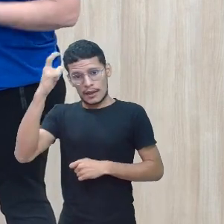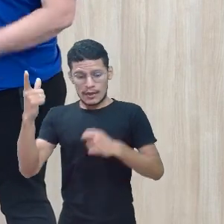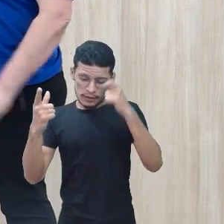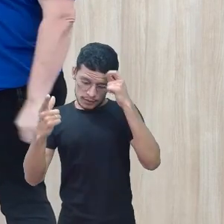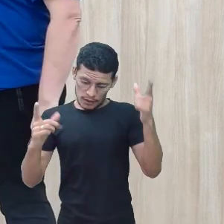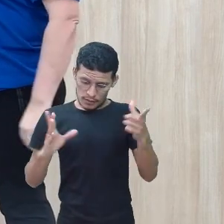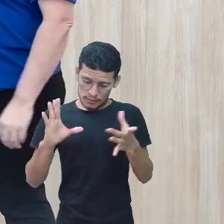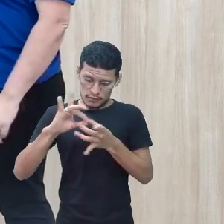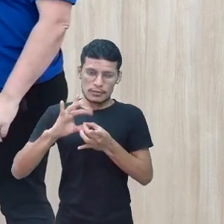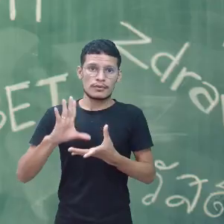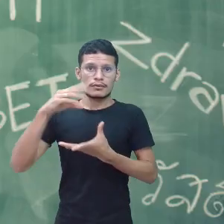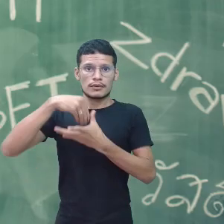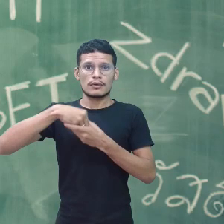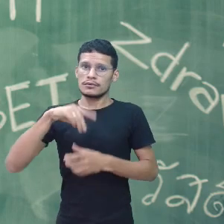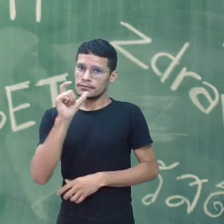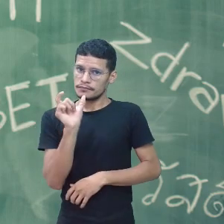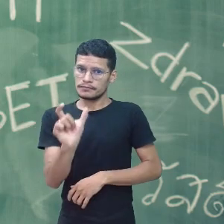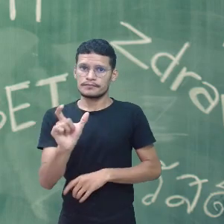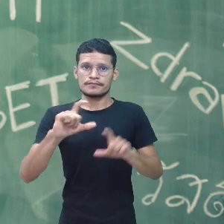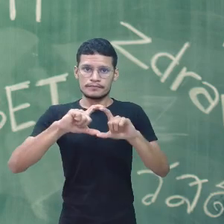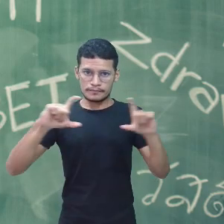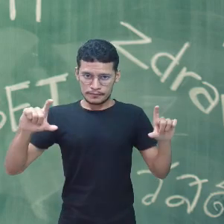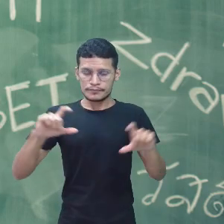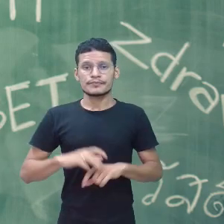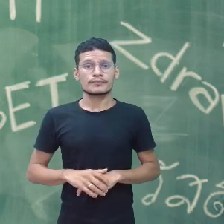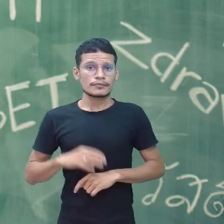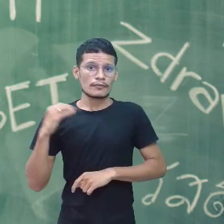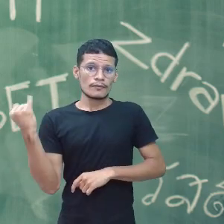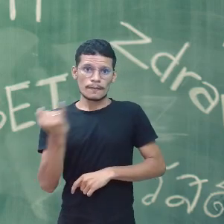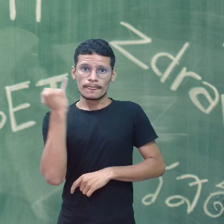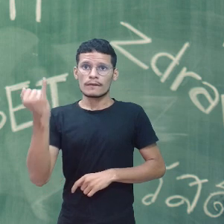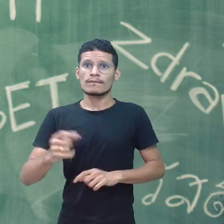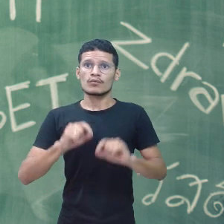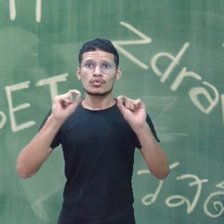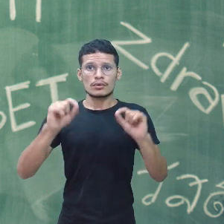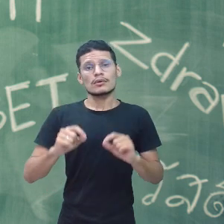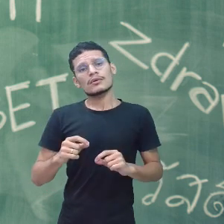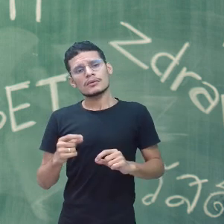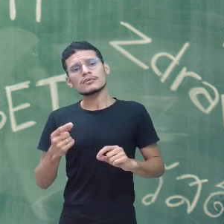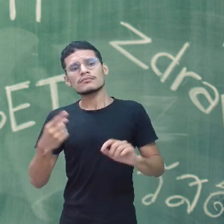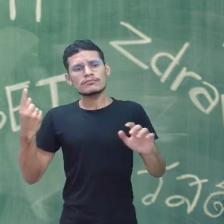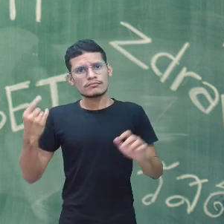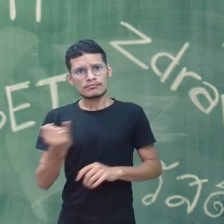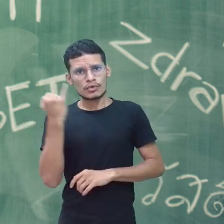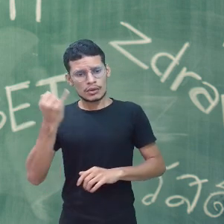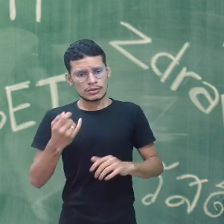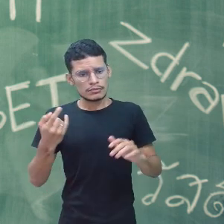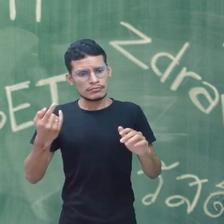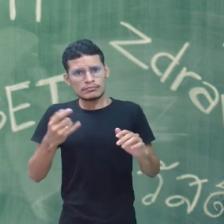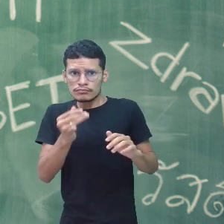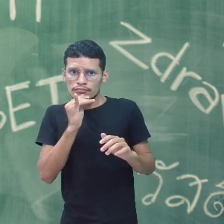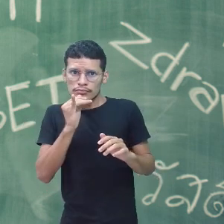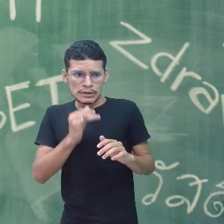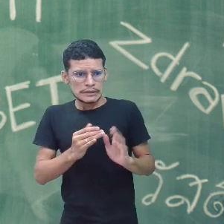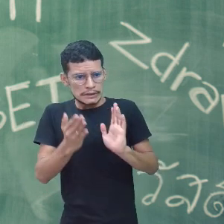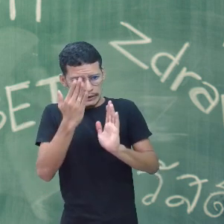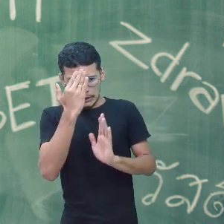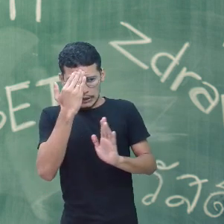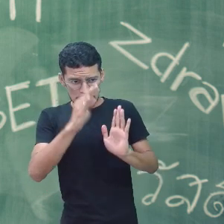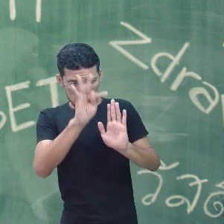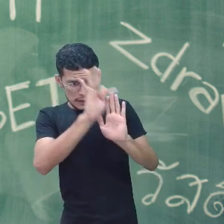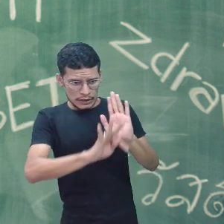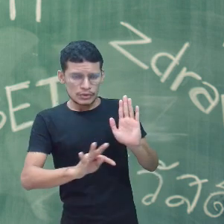oração, ok? Então, é extremamente importante para que se penetre no texto ter uma noção segura